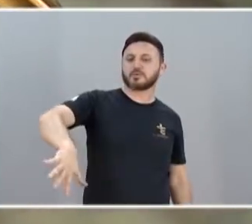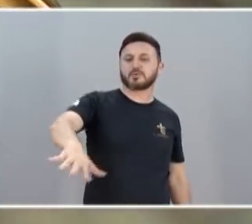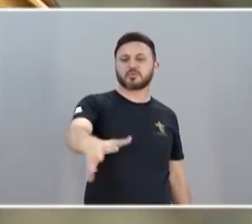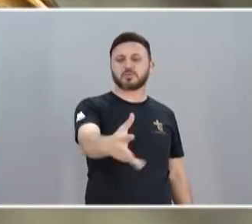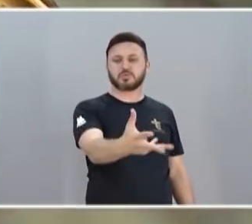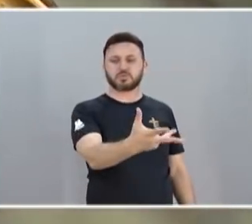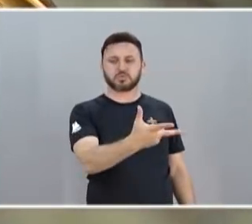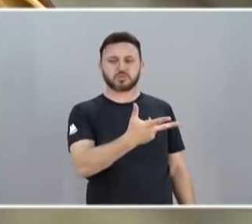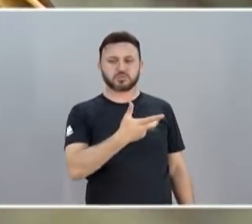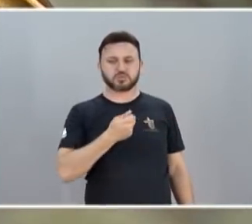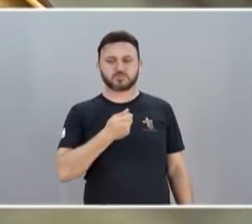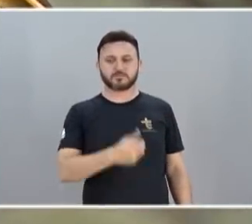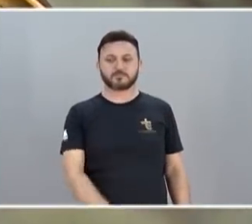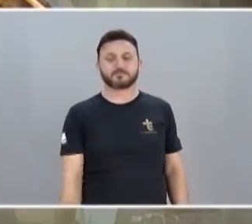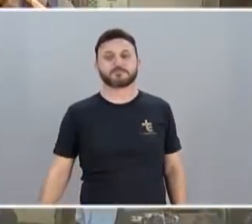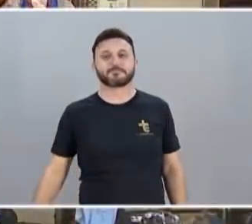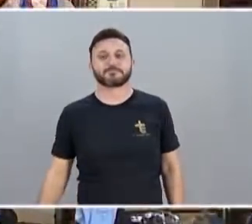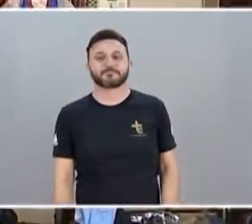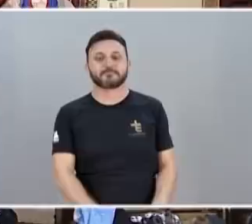face.